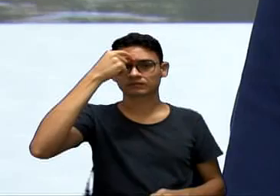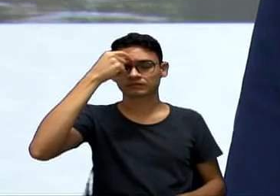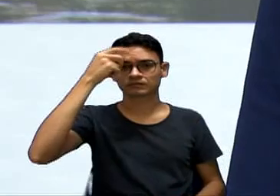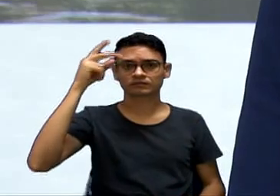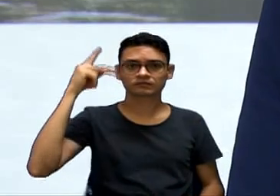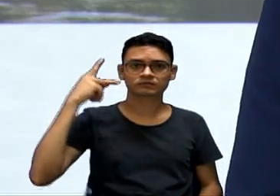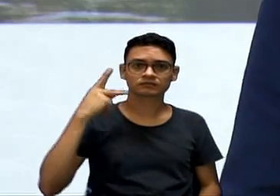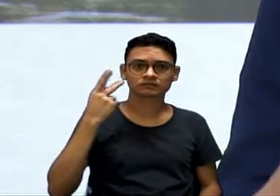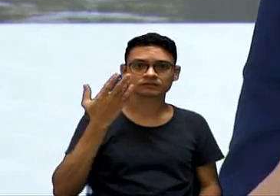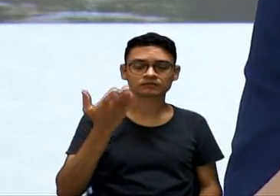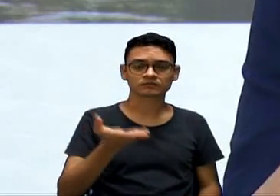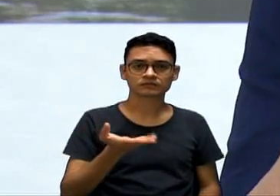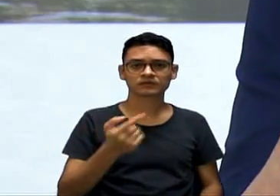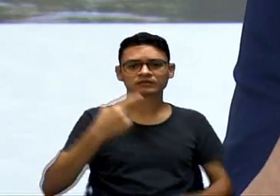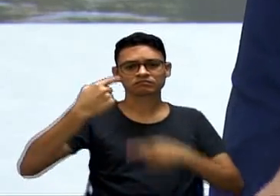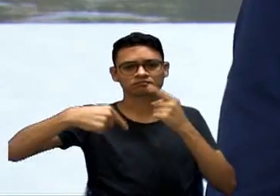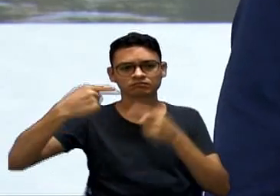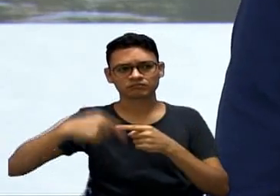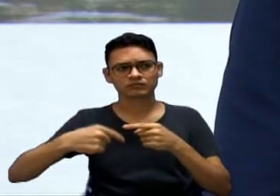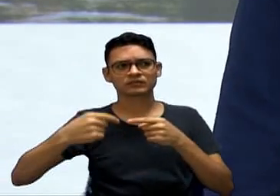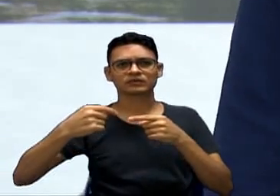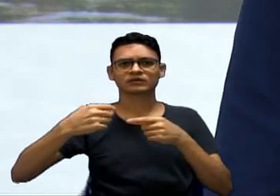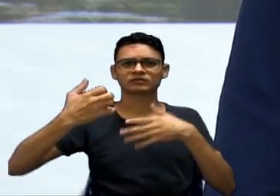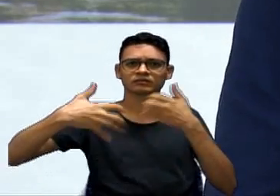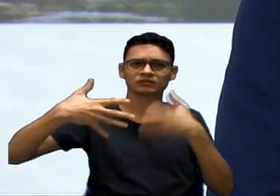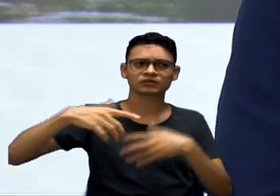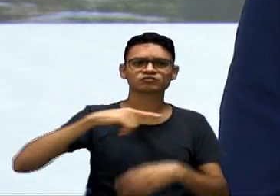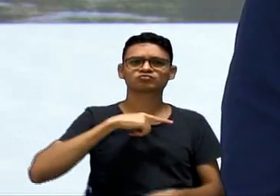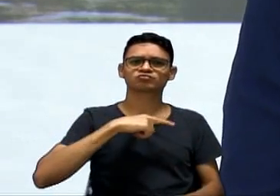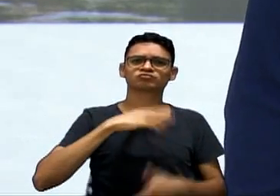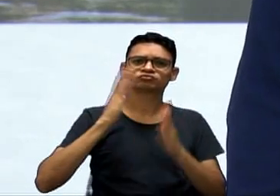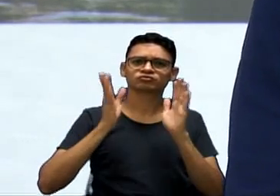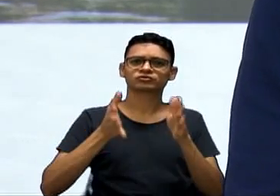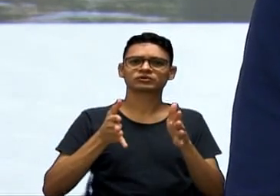casa. Teve debate, teve discussões.